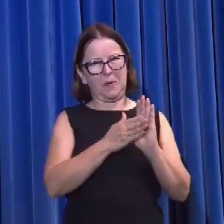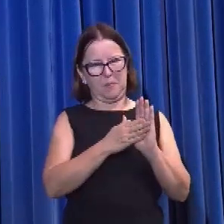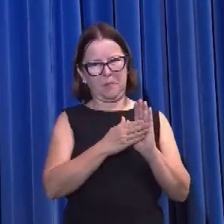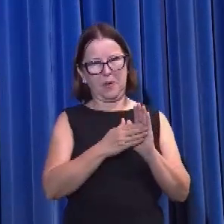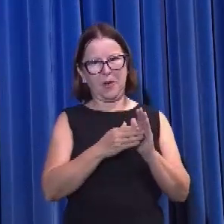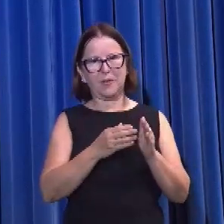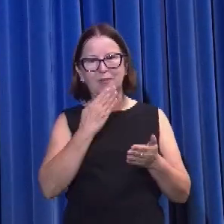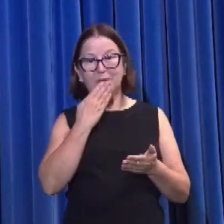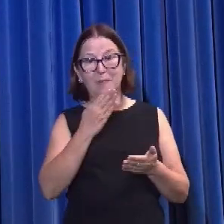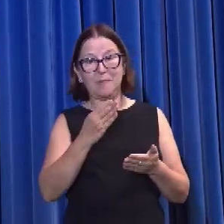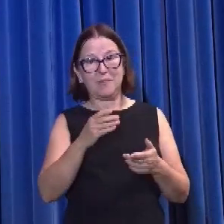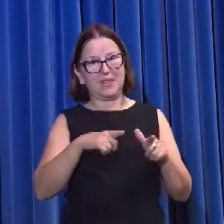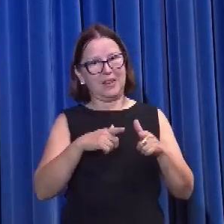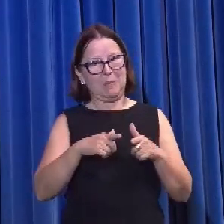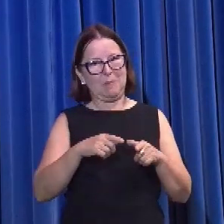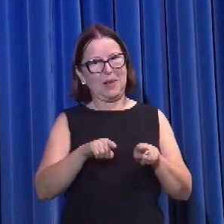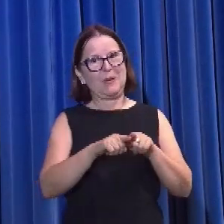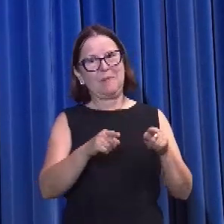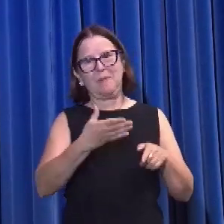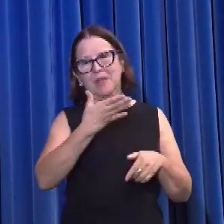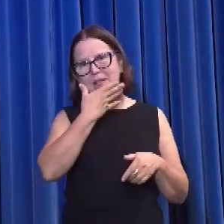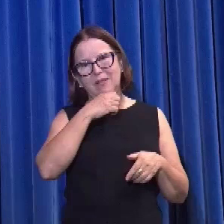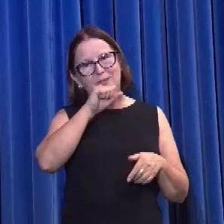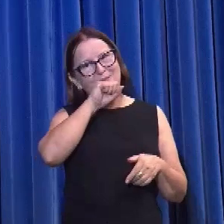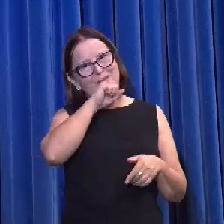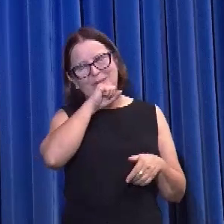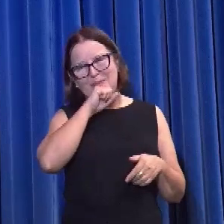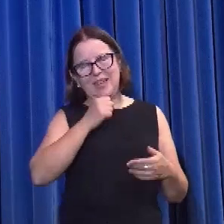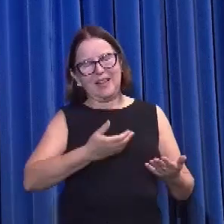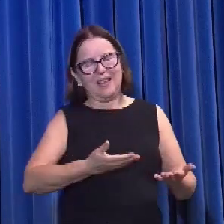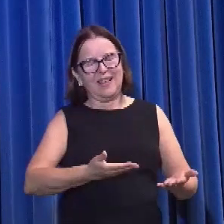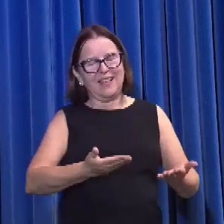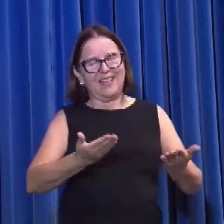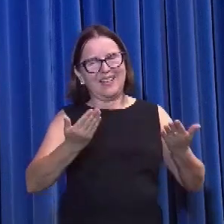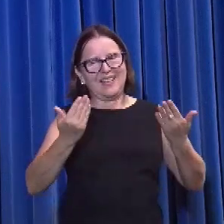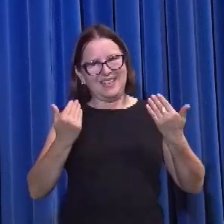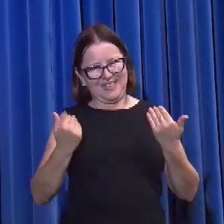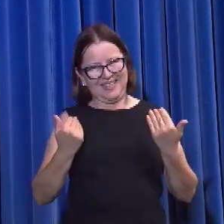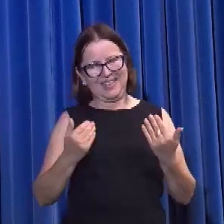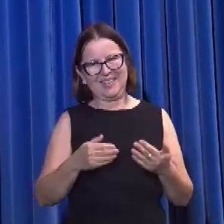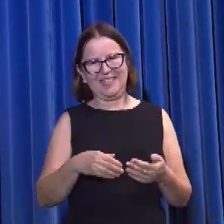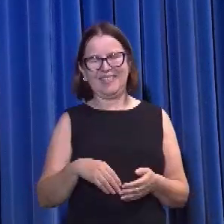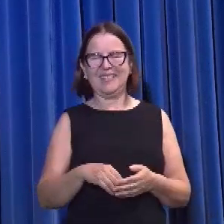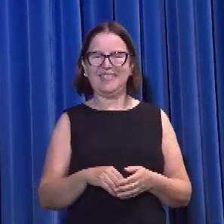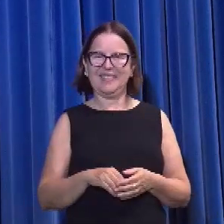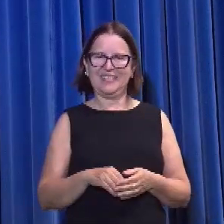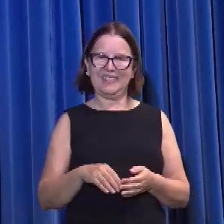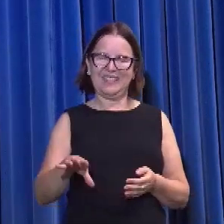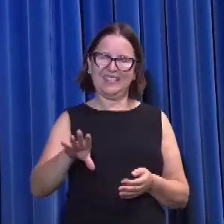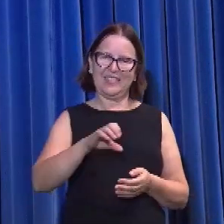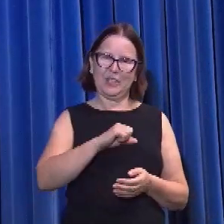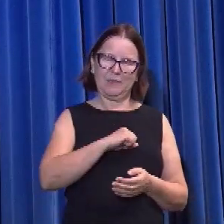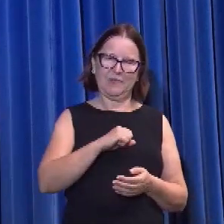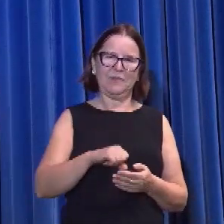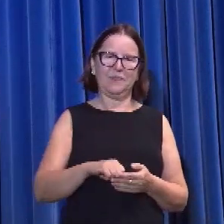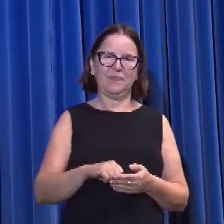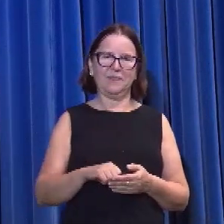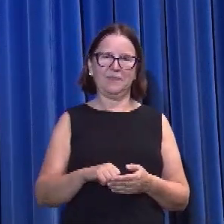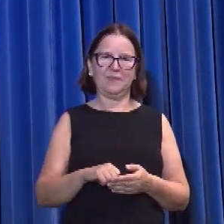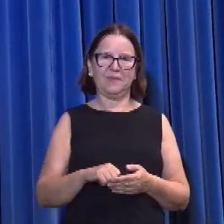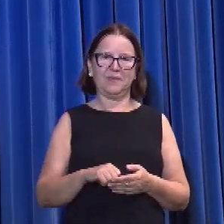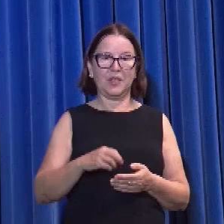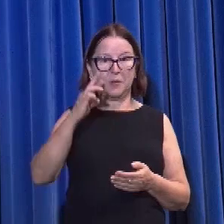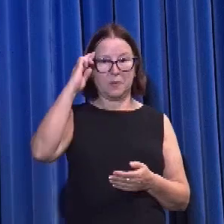Os passos da expressão do amor são estes. Para começar, ele nos